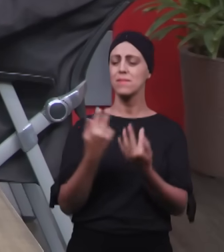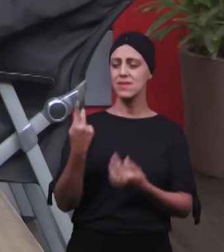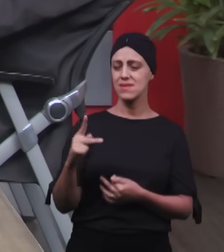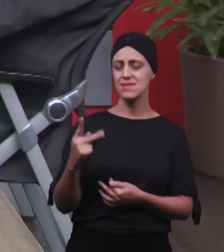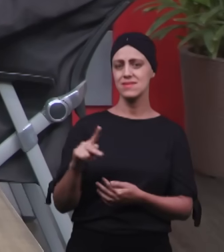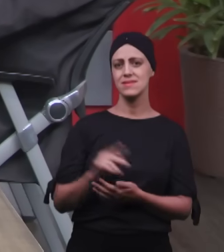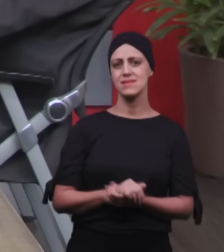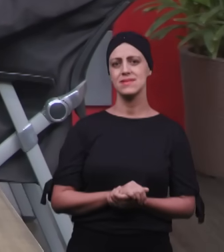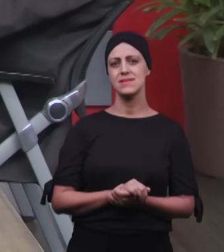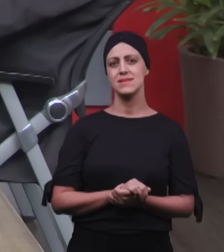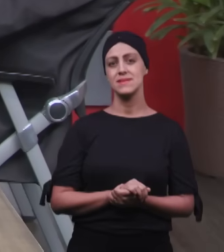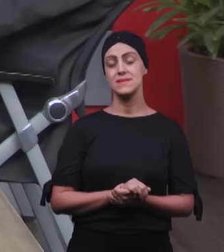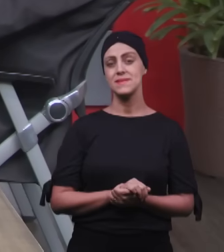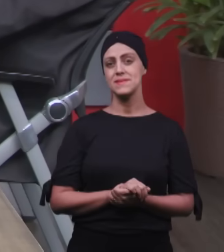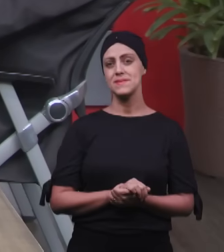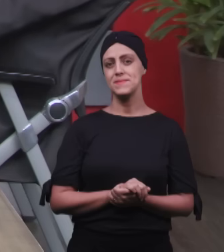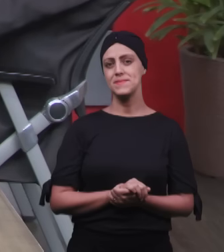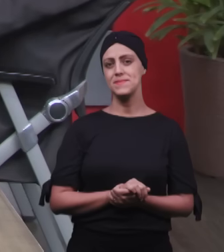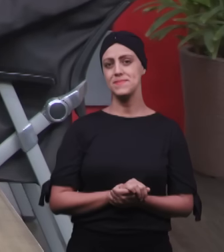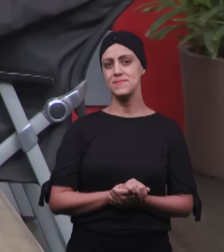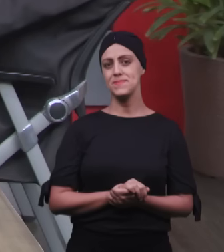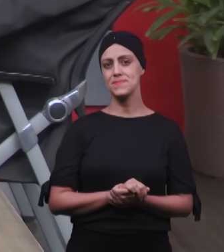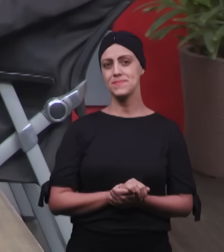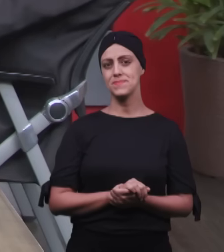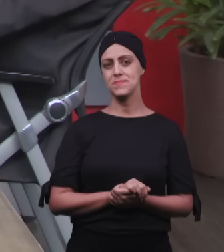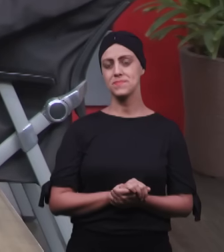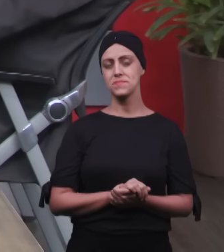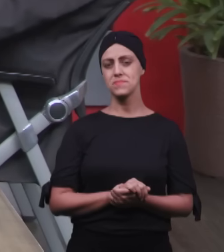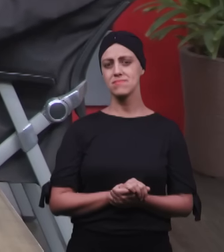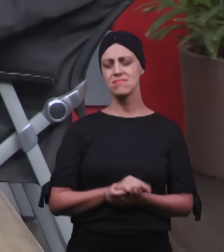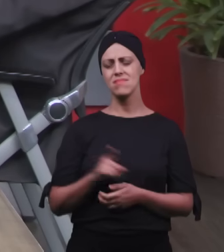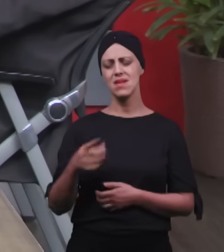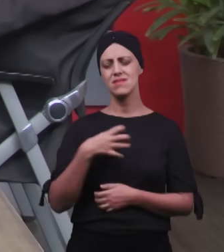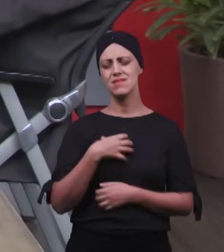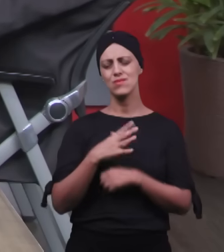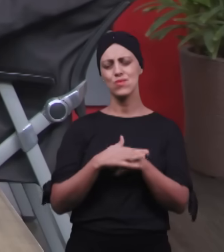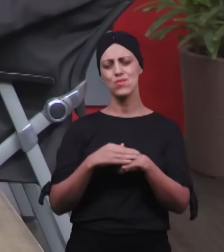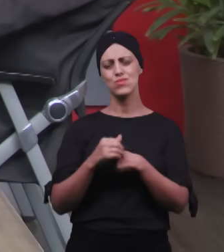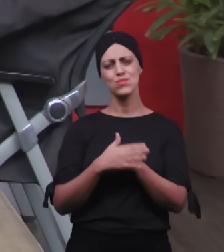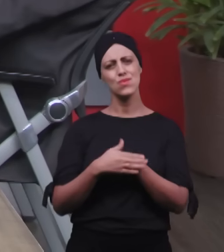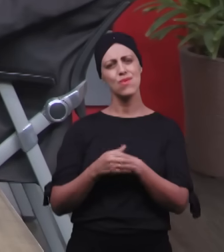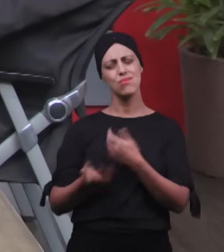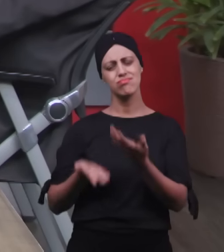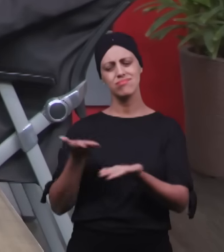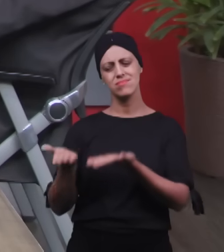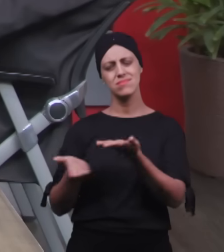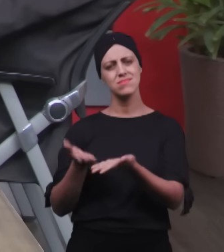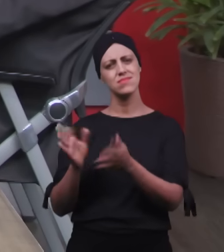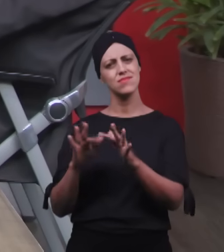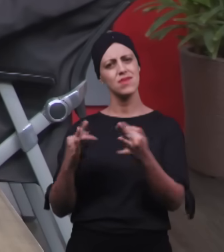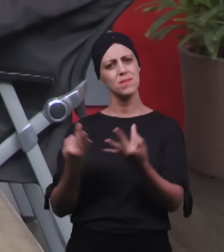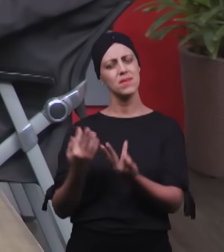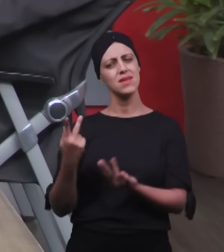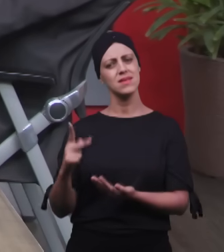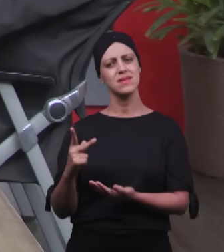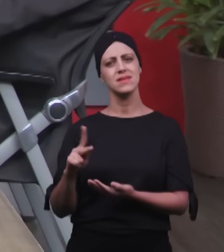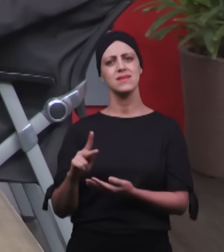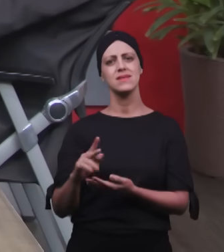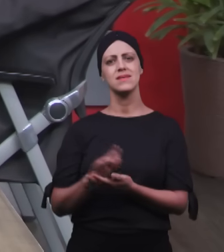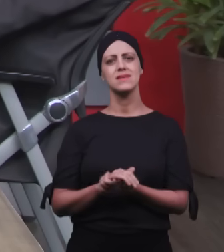e isso trouxe ali o consolo naquele momento né para criança para família